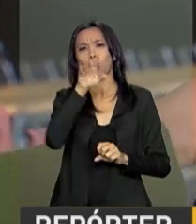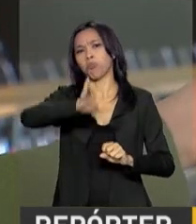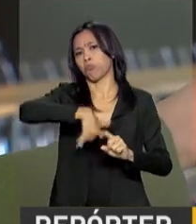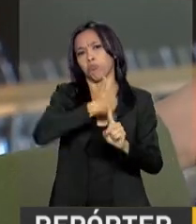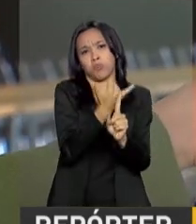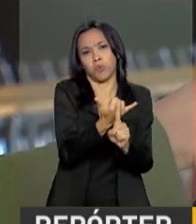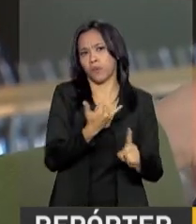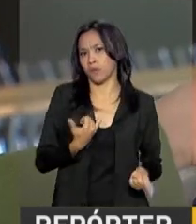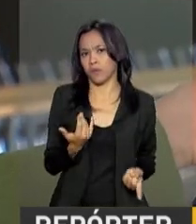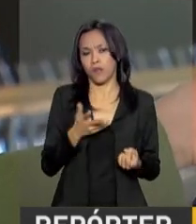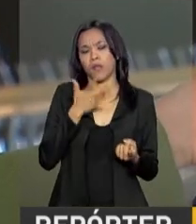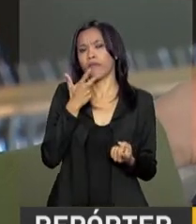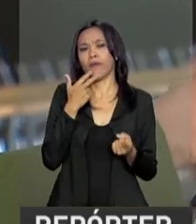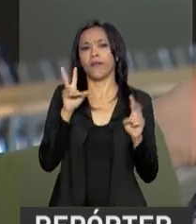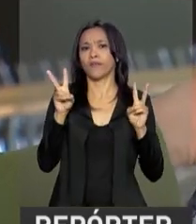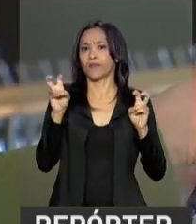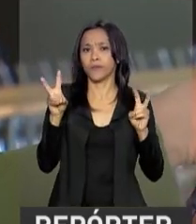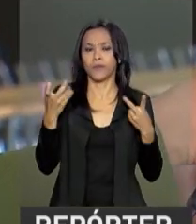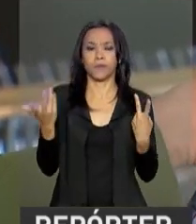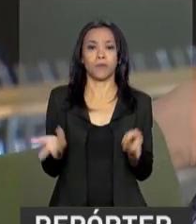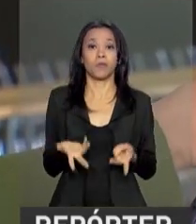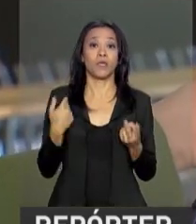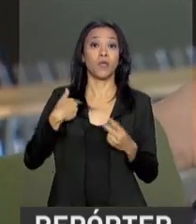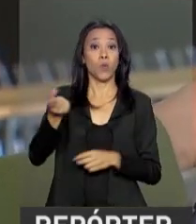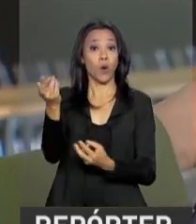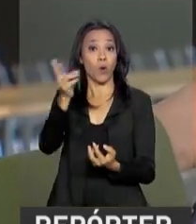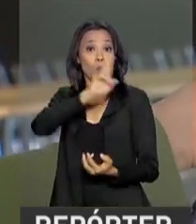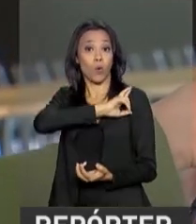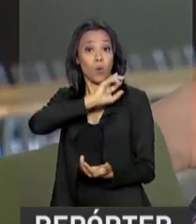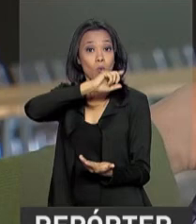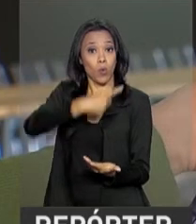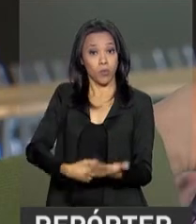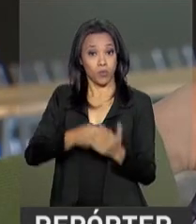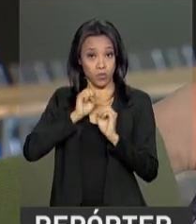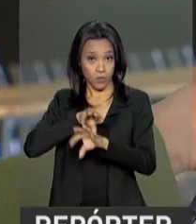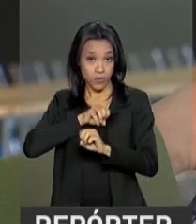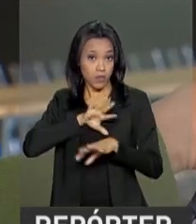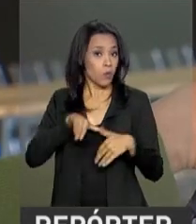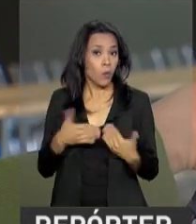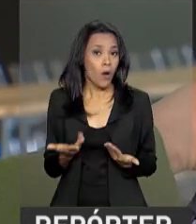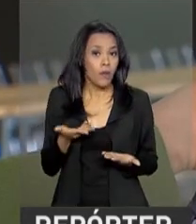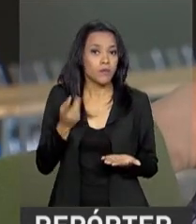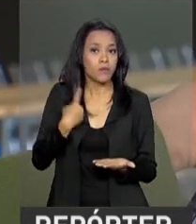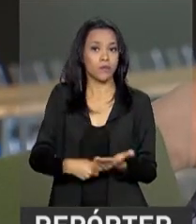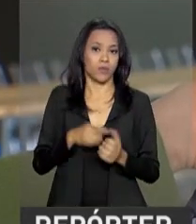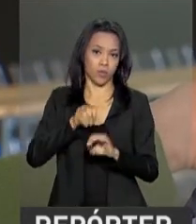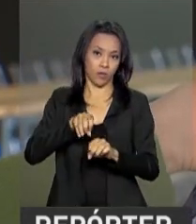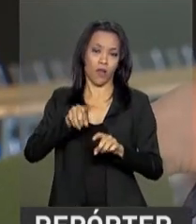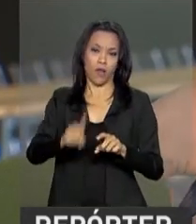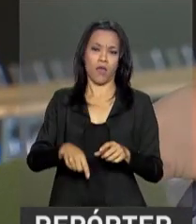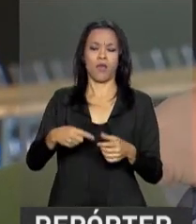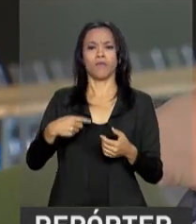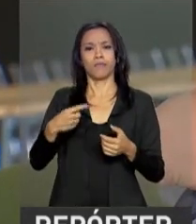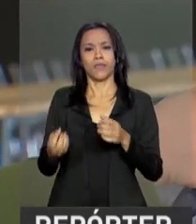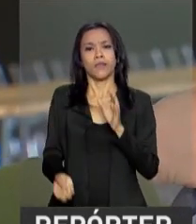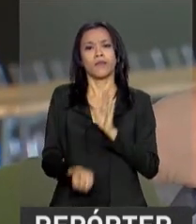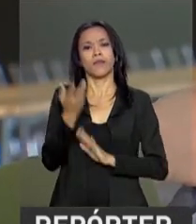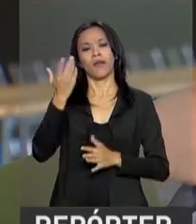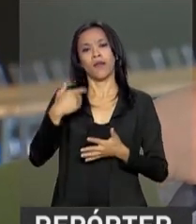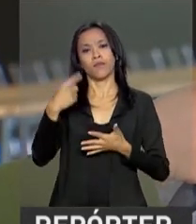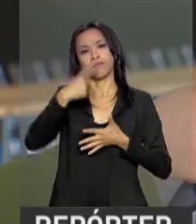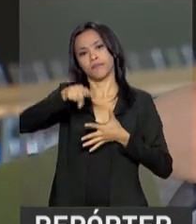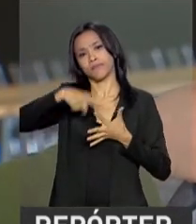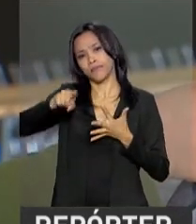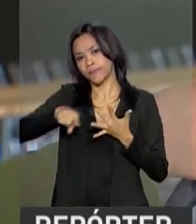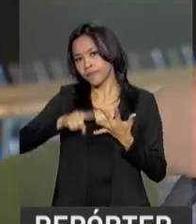as outras esferas. Ela fala sobre o papel da educação. E qual é esse papel? É, além de promover ações de enfrentamento à